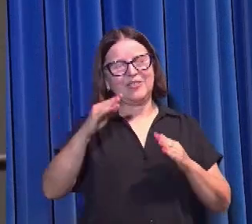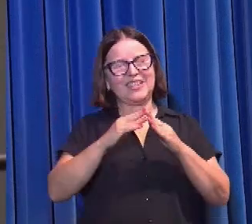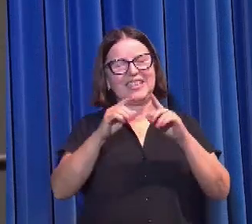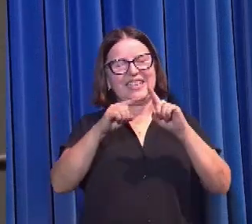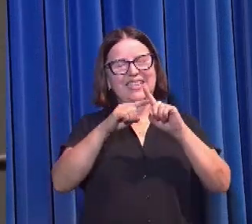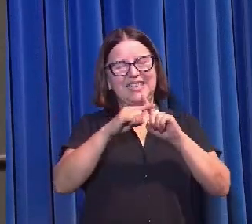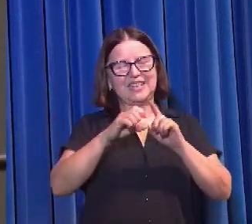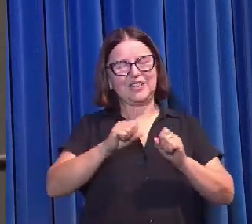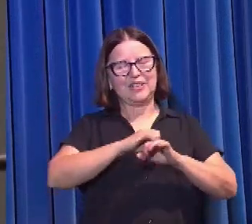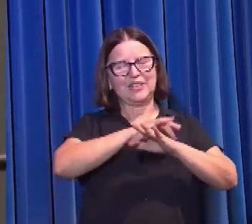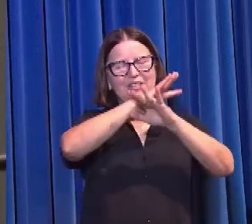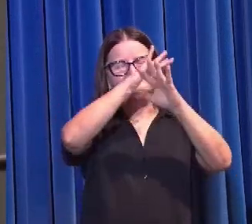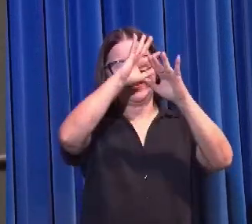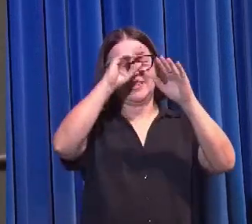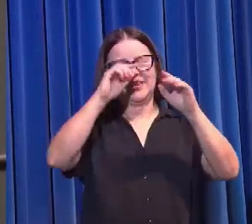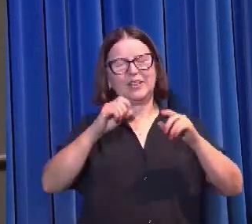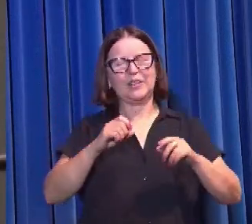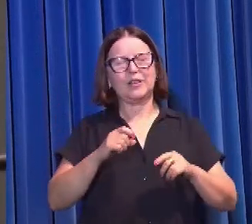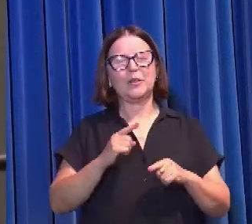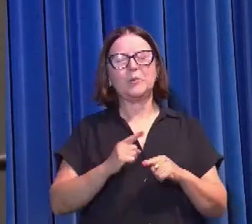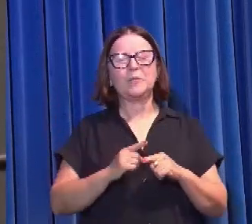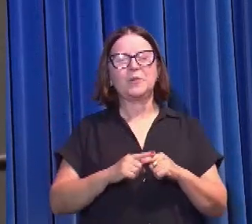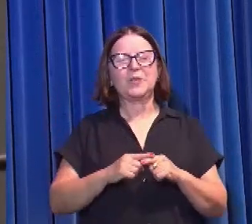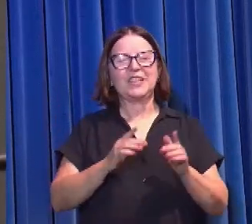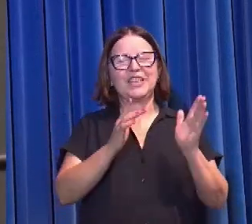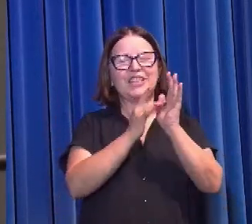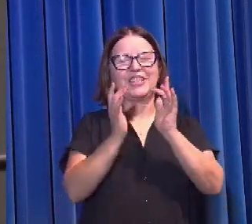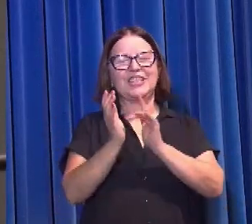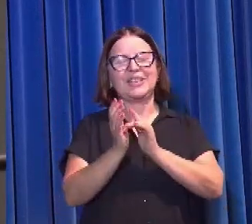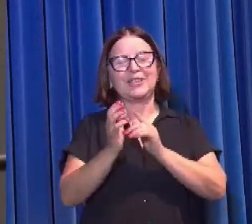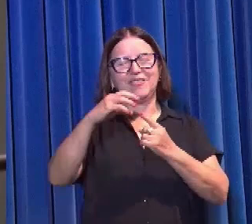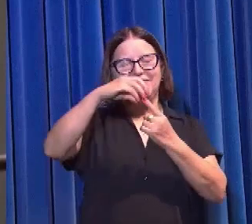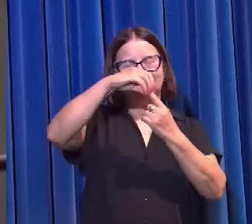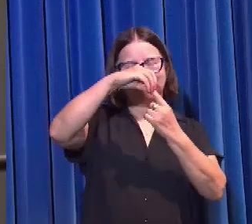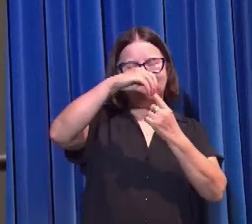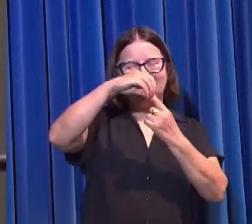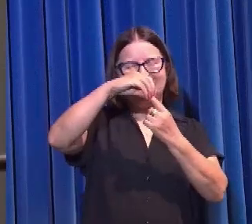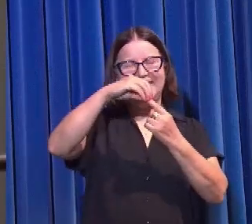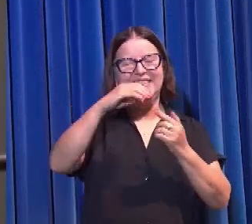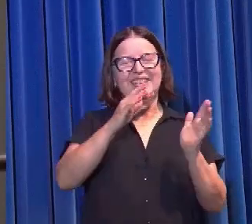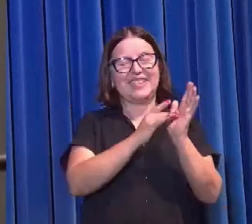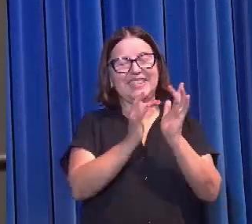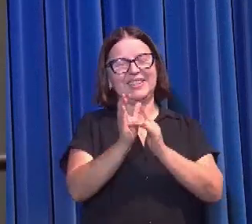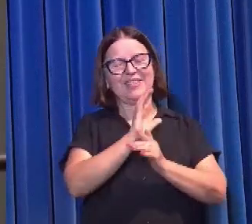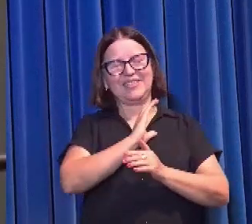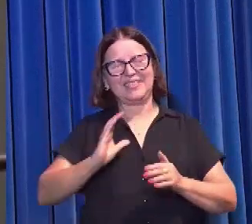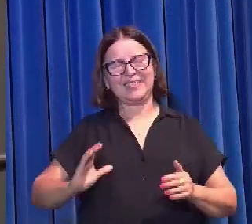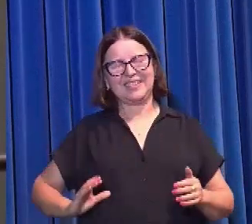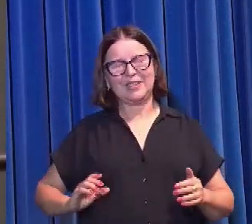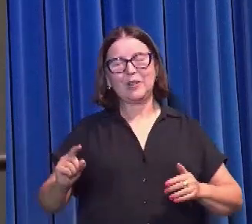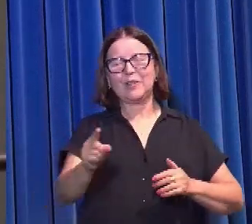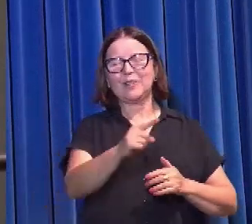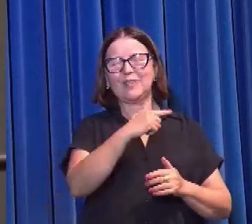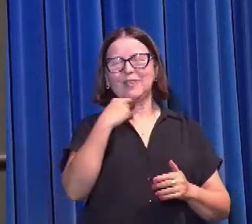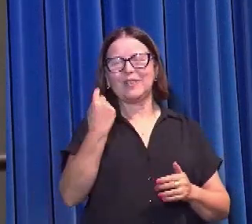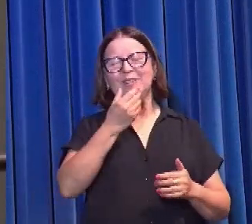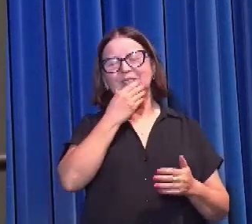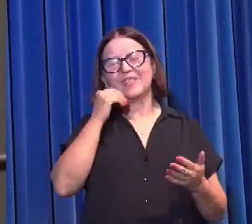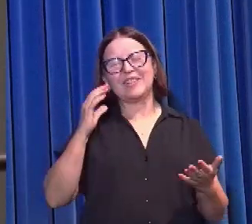gloriosa por causa do cabeça da igreja, que é glorioso. Jesus Cristo, nosso Salvador.